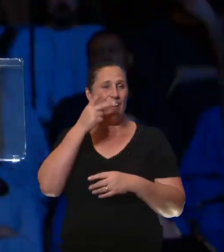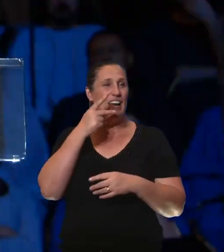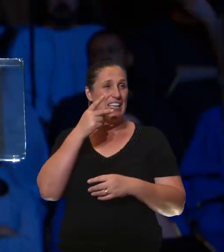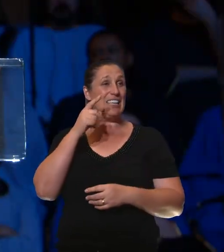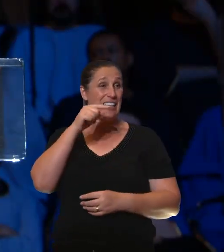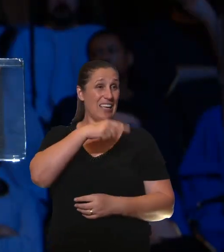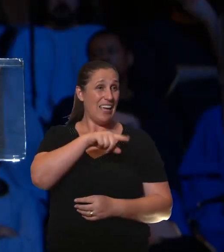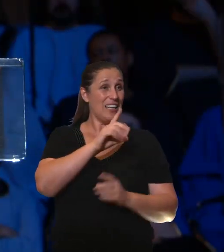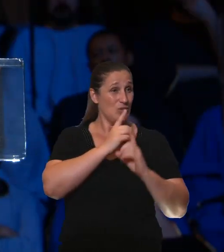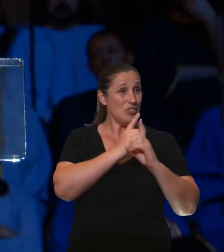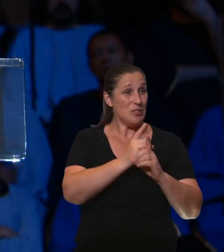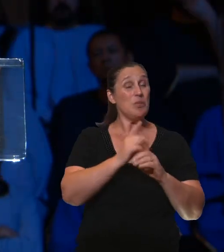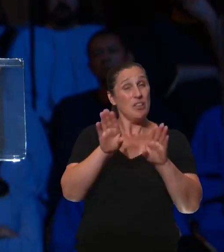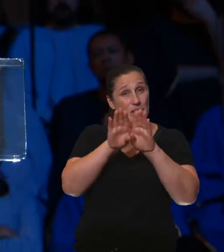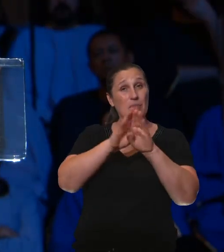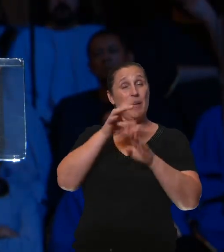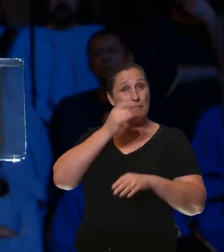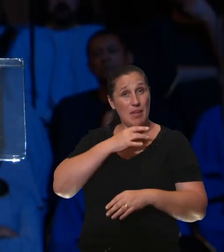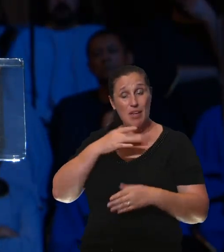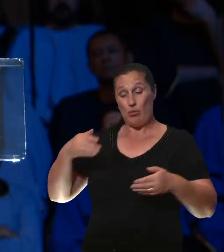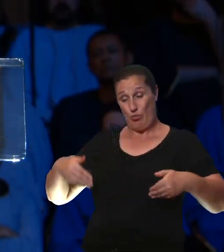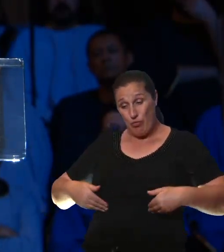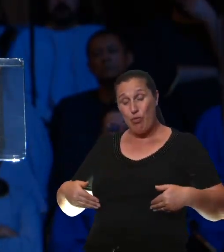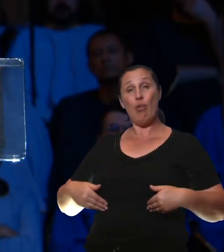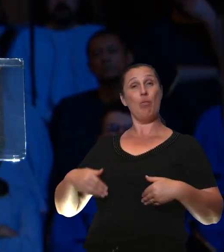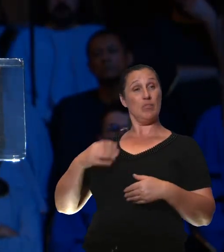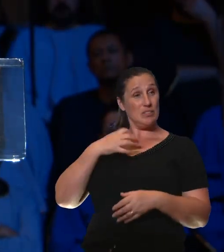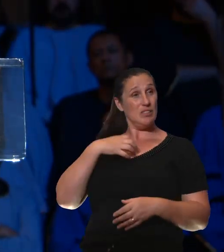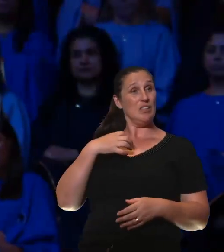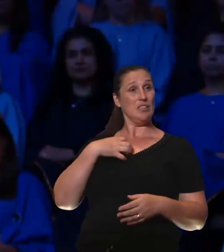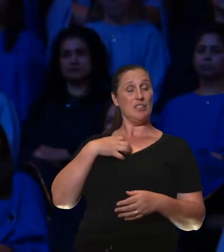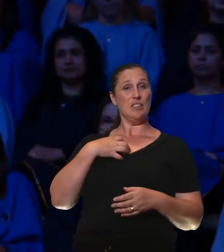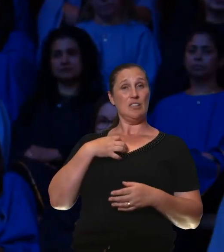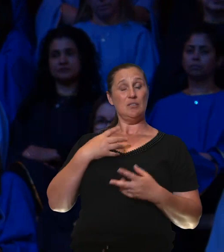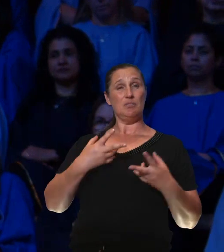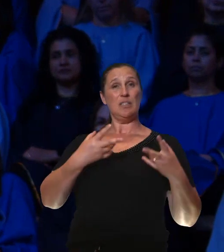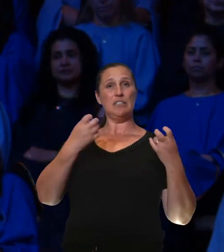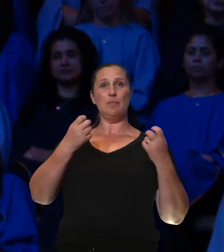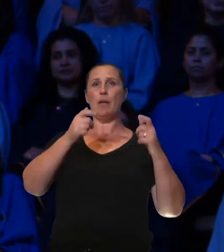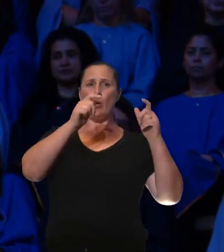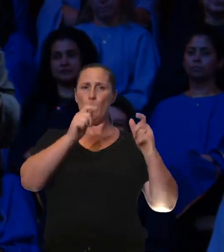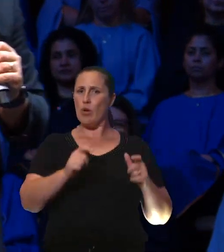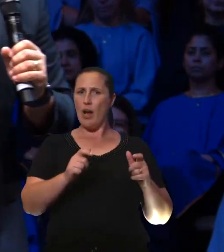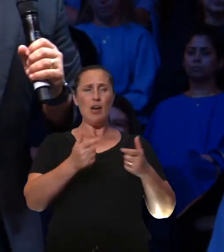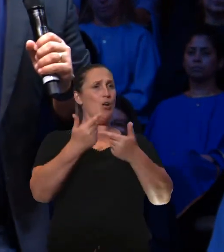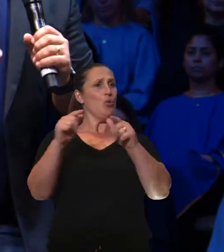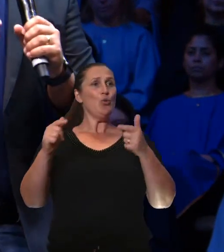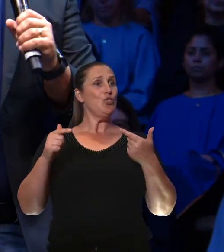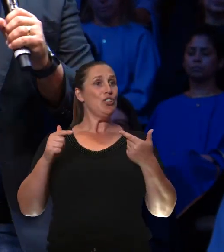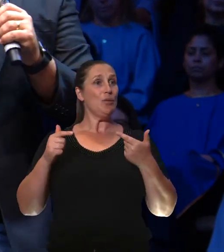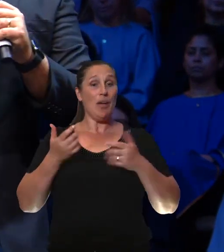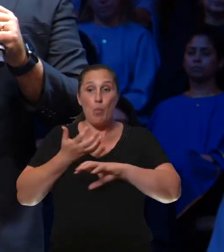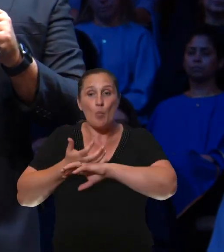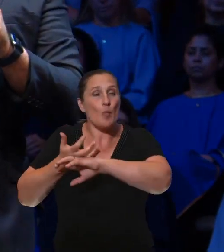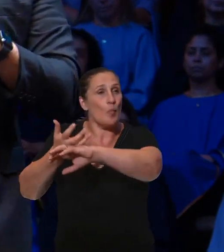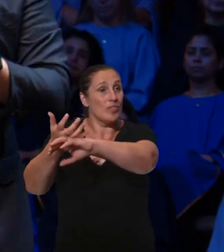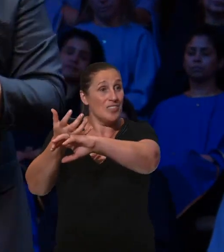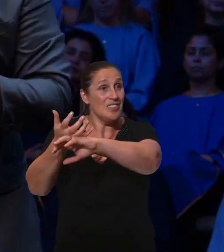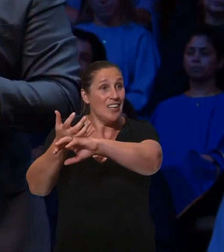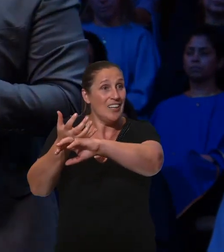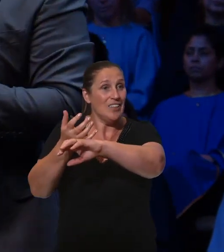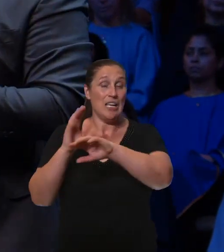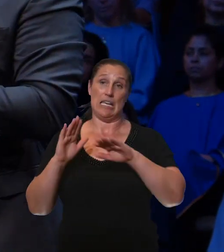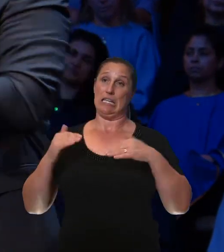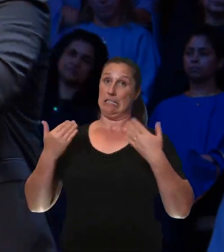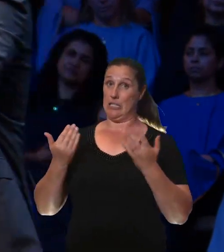medo que eles tinham, da fome que eles tinham, e de ver que naquele lugar não tinha comida. Então eles têm uma ideia